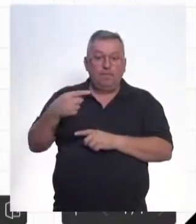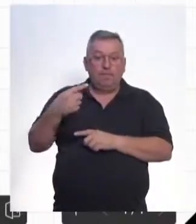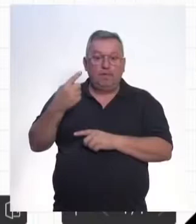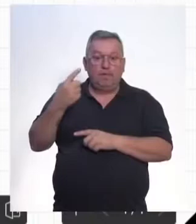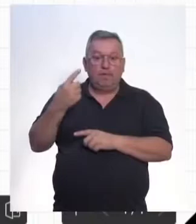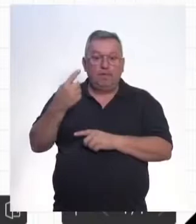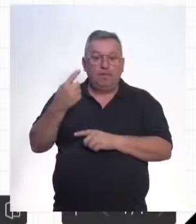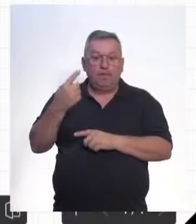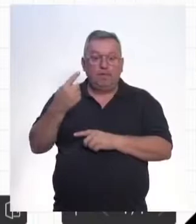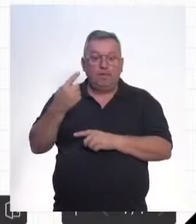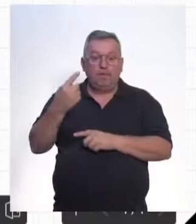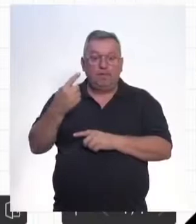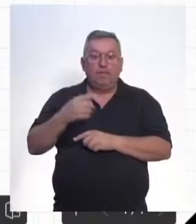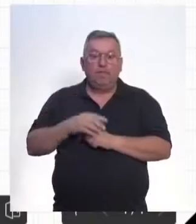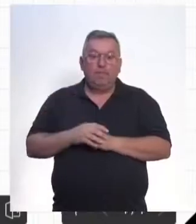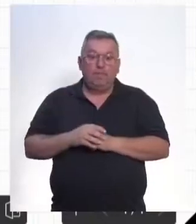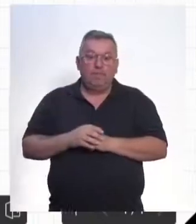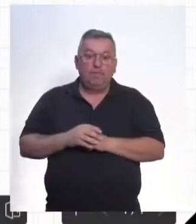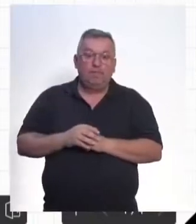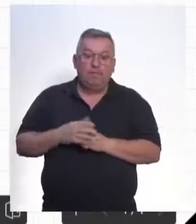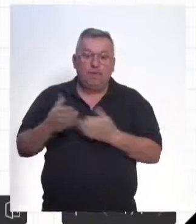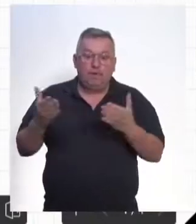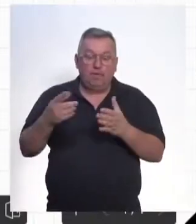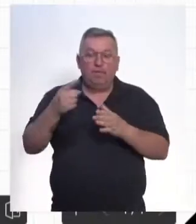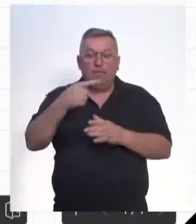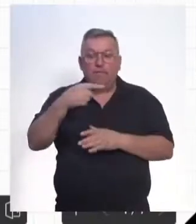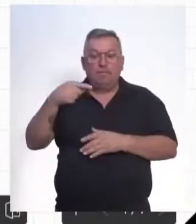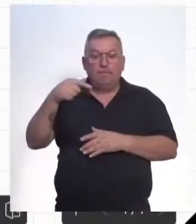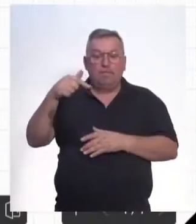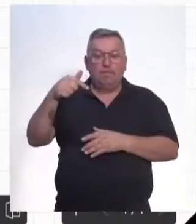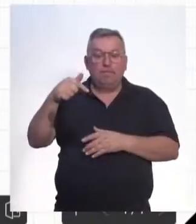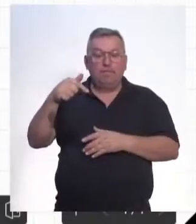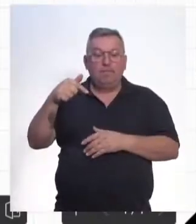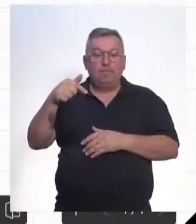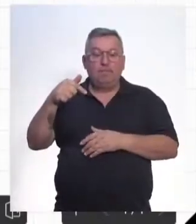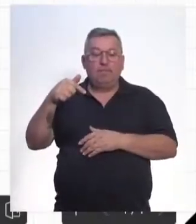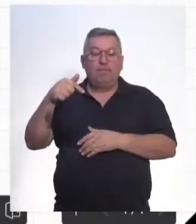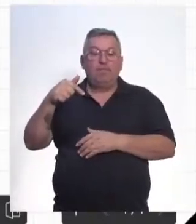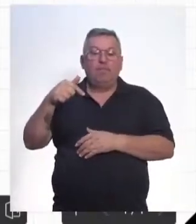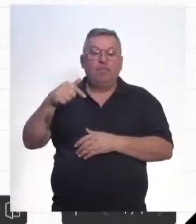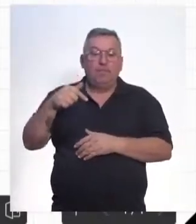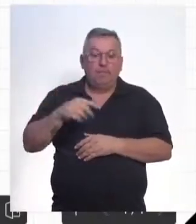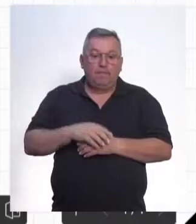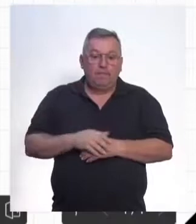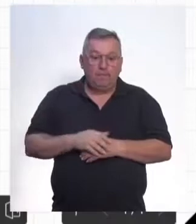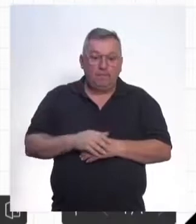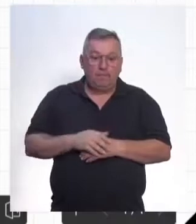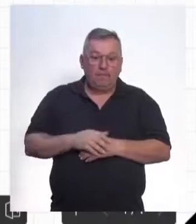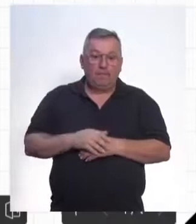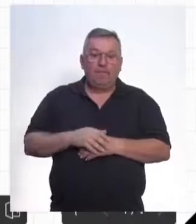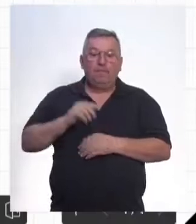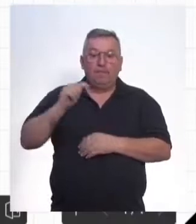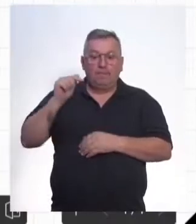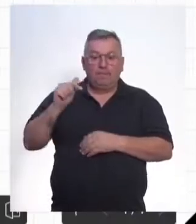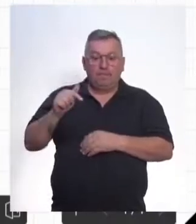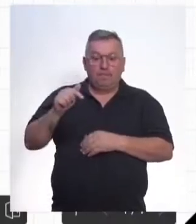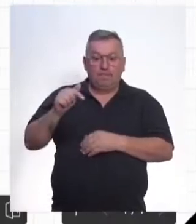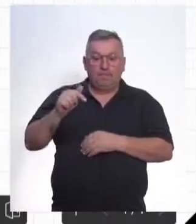Devo 6, vou somar 2 valores negativos. Peguei mais um emprestado, agora eu estou